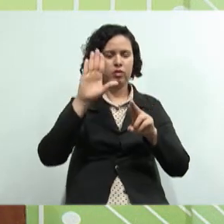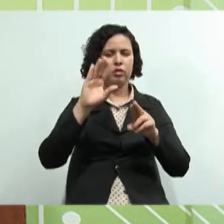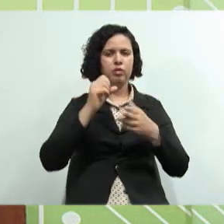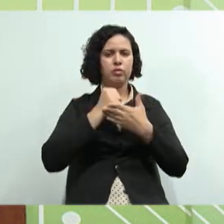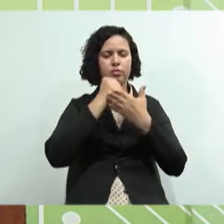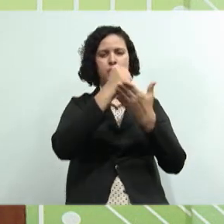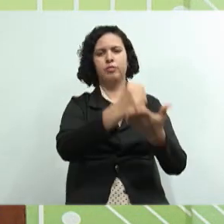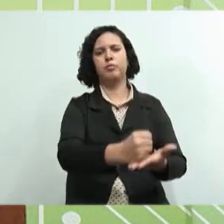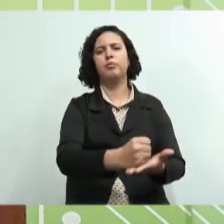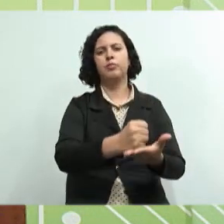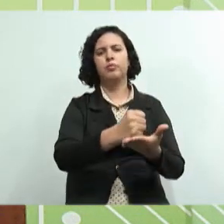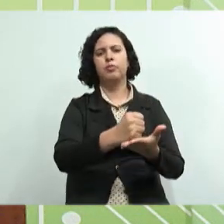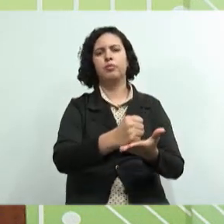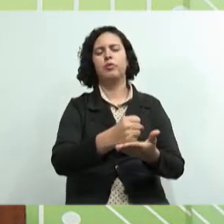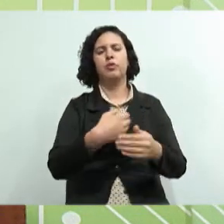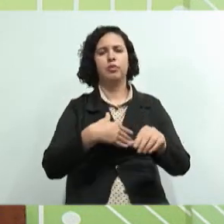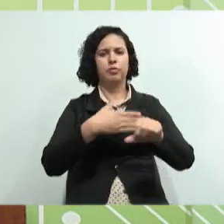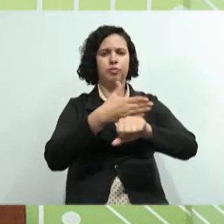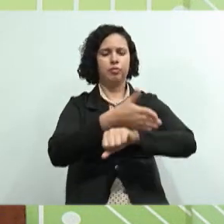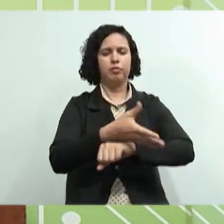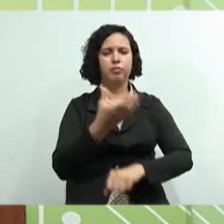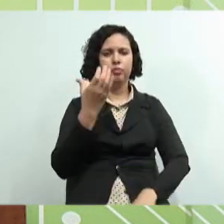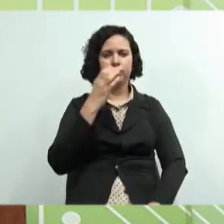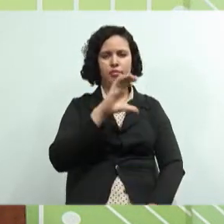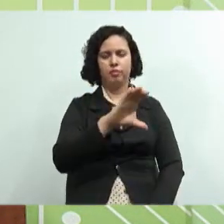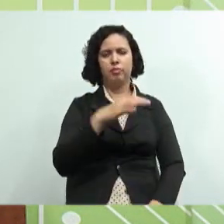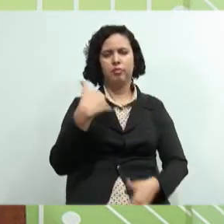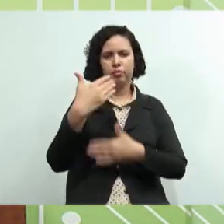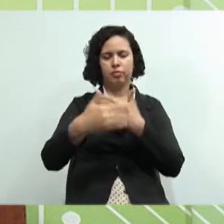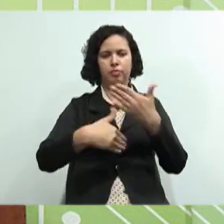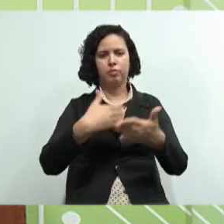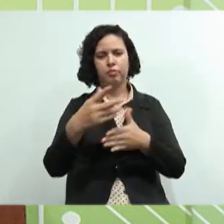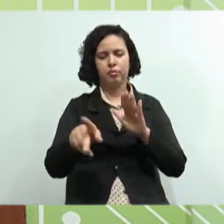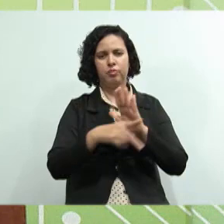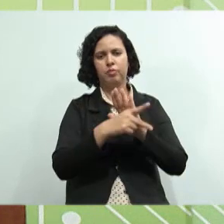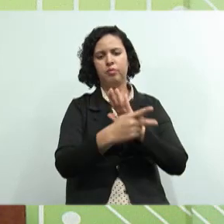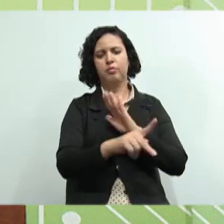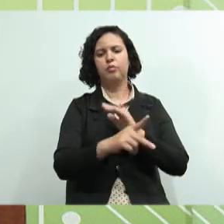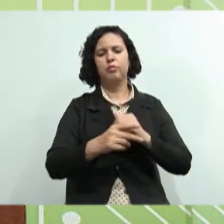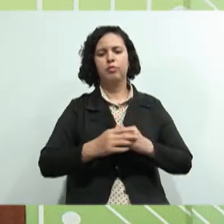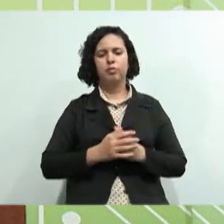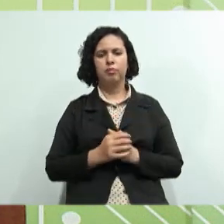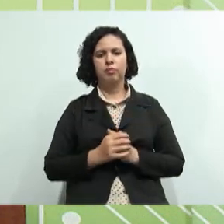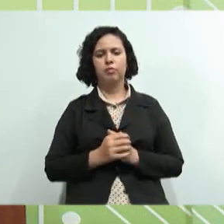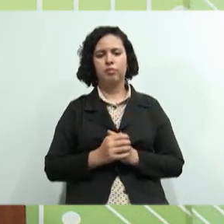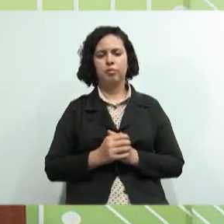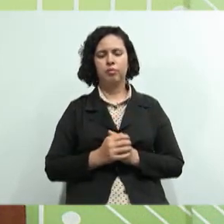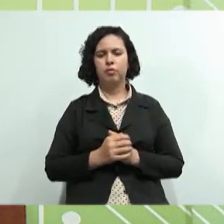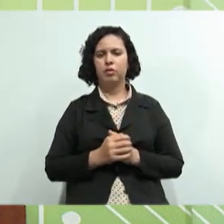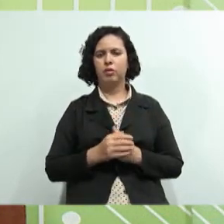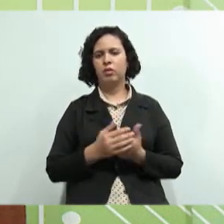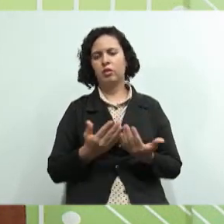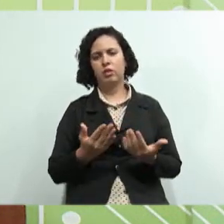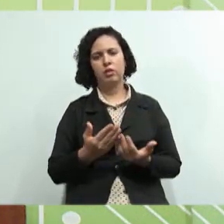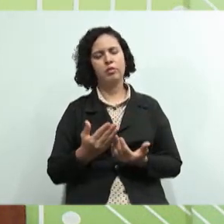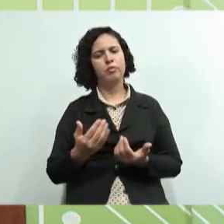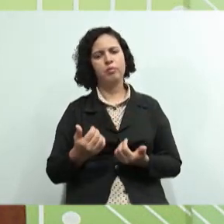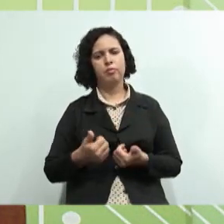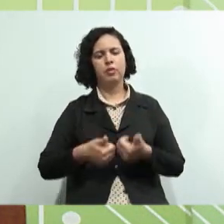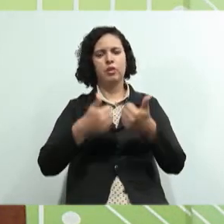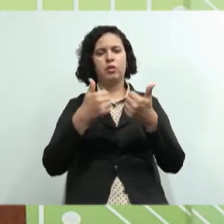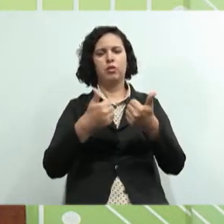melhor você dar um acesso ao crédito e a pessoa desenvolver um negócio próprio do que você fazer uma doação de alimento ou uma doação